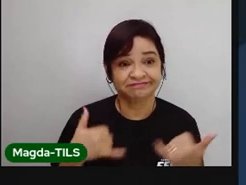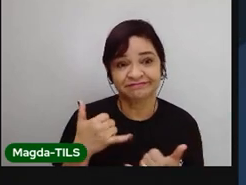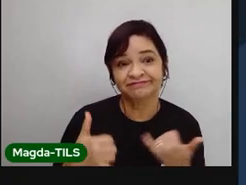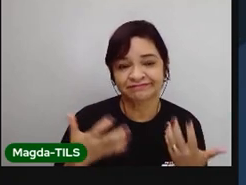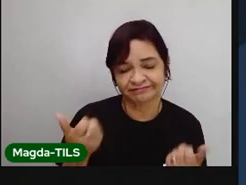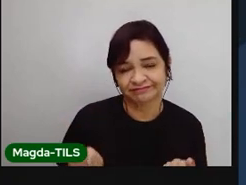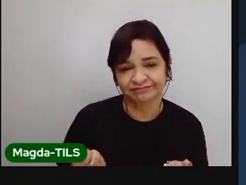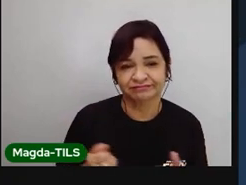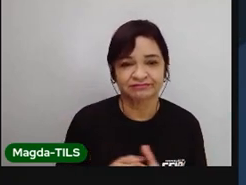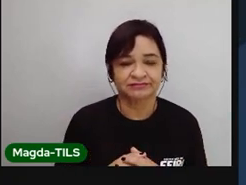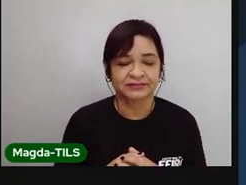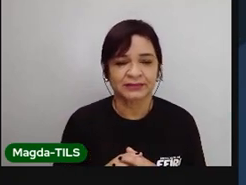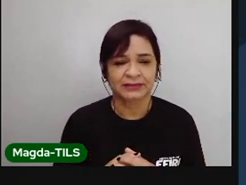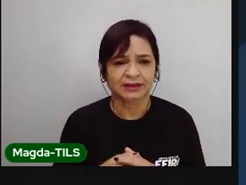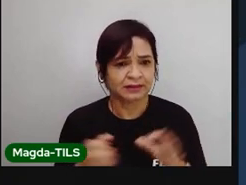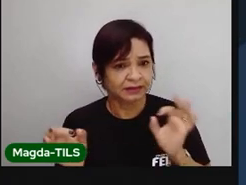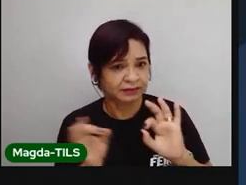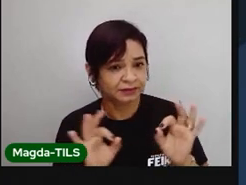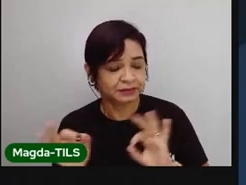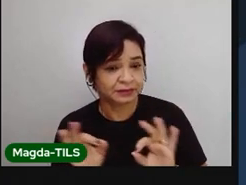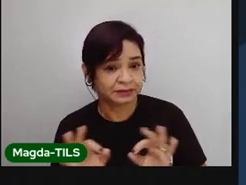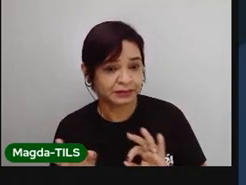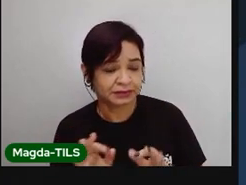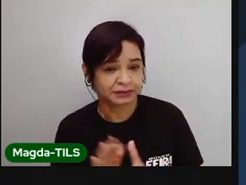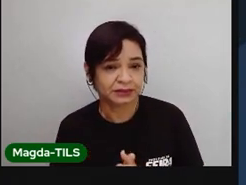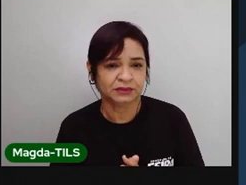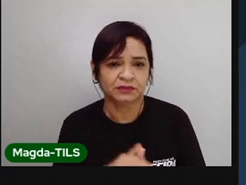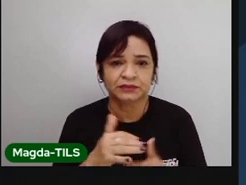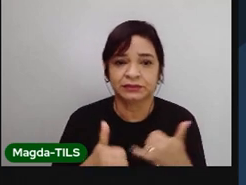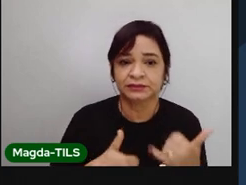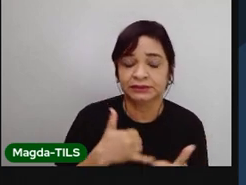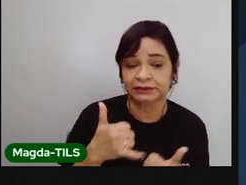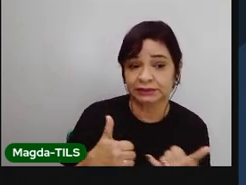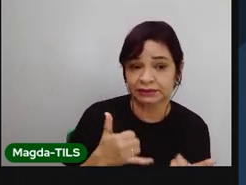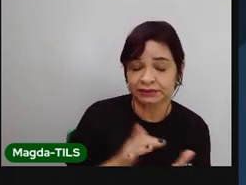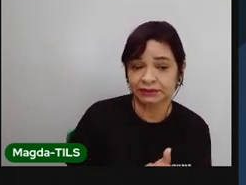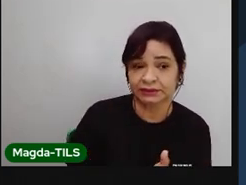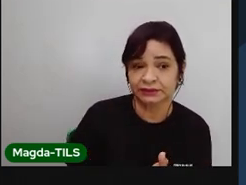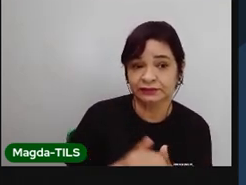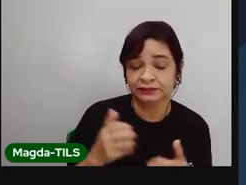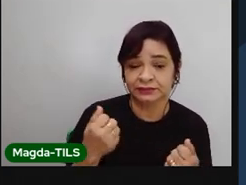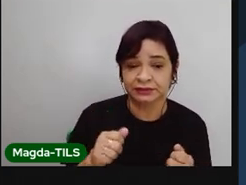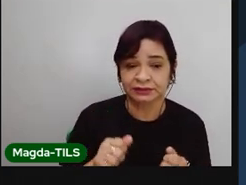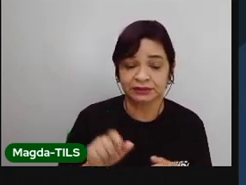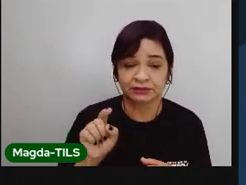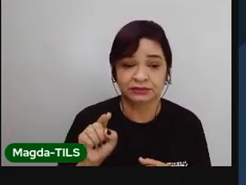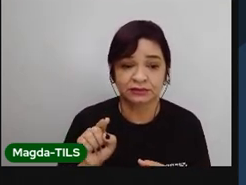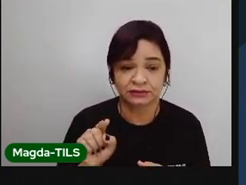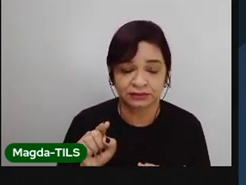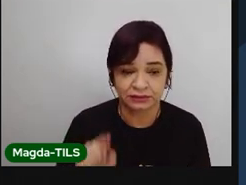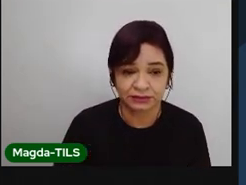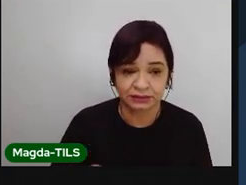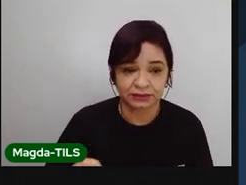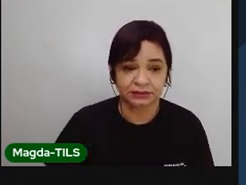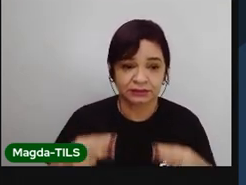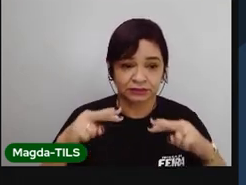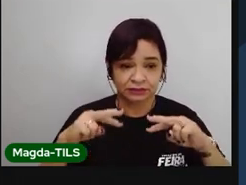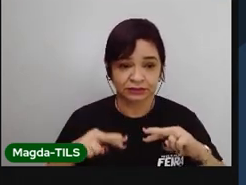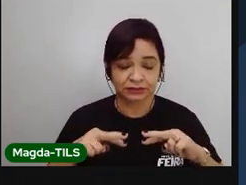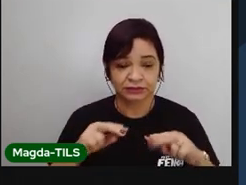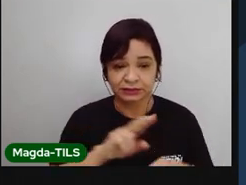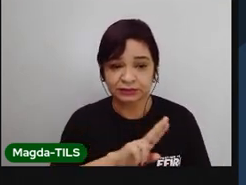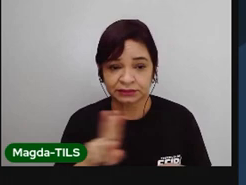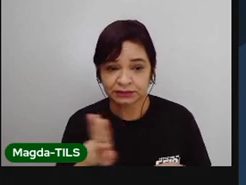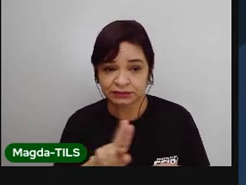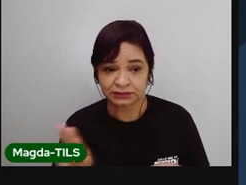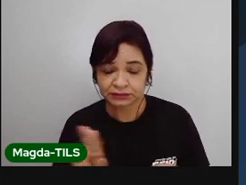Vamos lá. Eu preparei para vocês um quiz. Vocês só vão precisar clicar no link que vai estar aqui abaixo na descrição. Eu vou